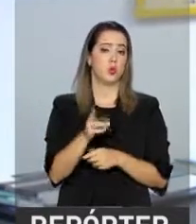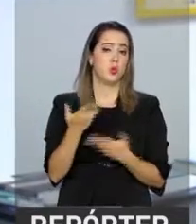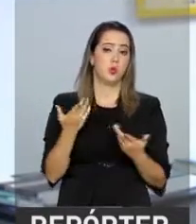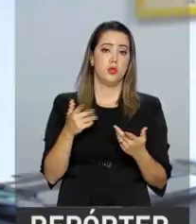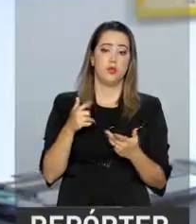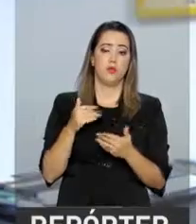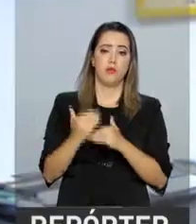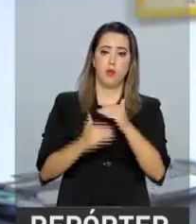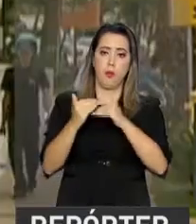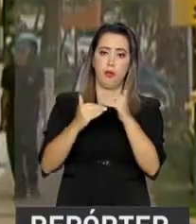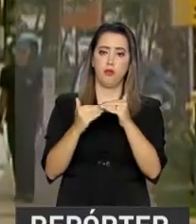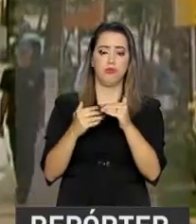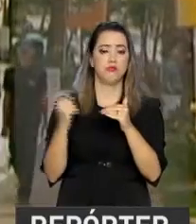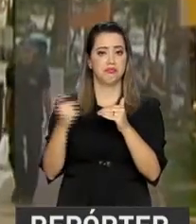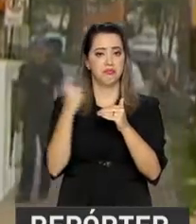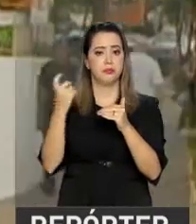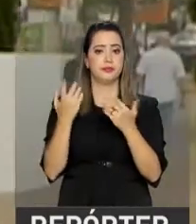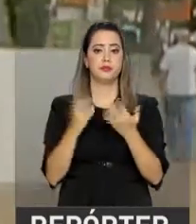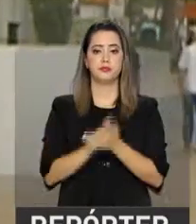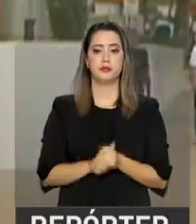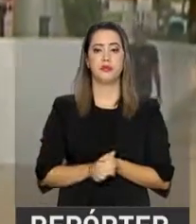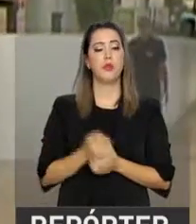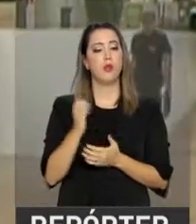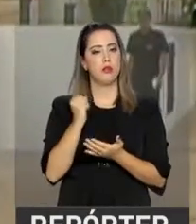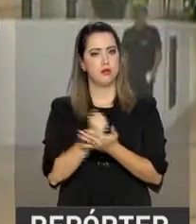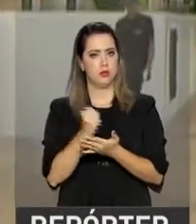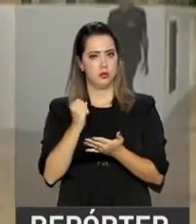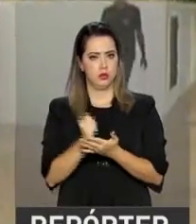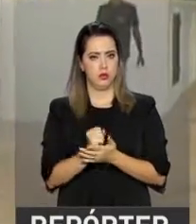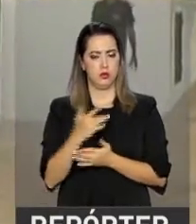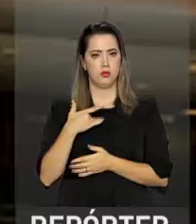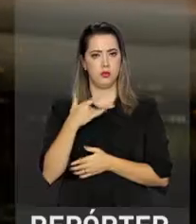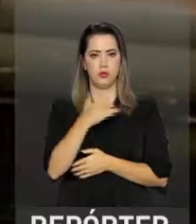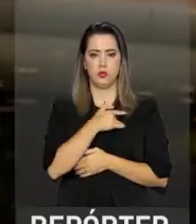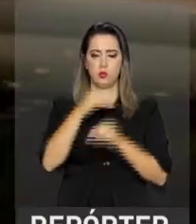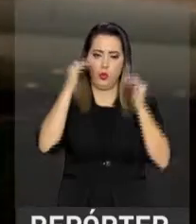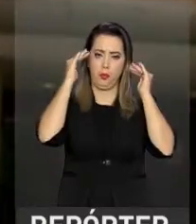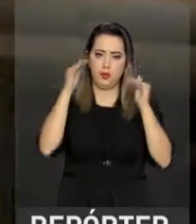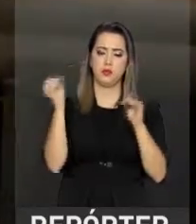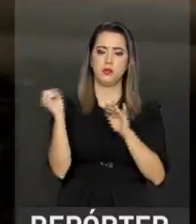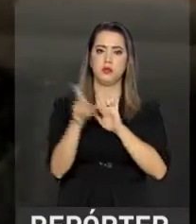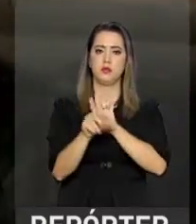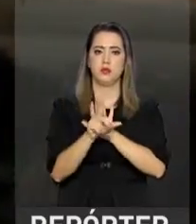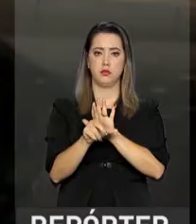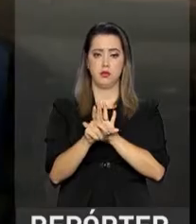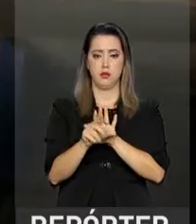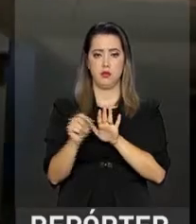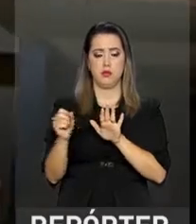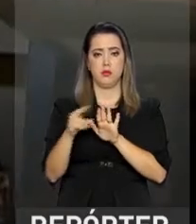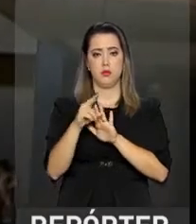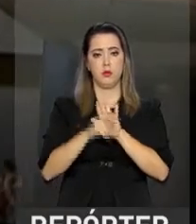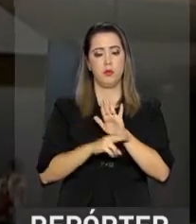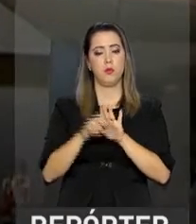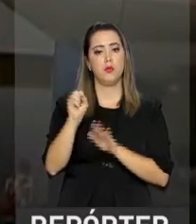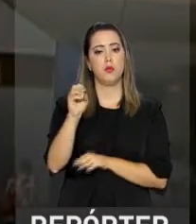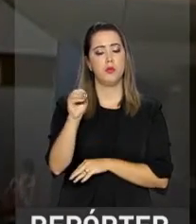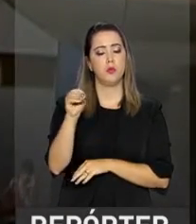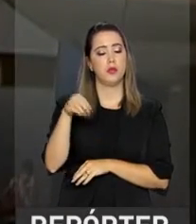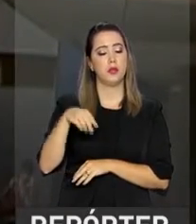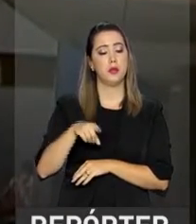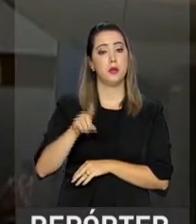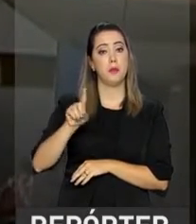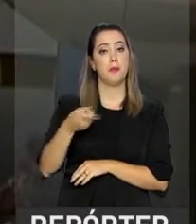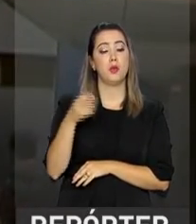se houve um grande aumento as operadoras de planos de saúde que não cumprirem as novas regras podem ser multados em 80 mil reais